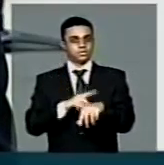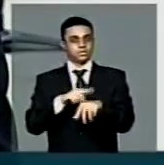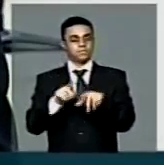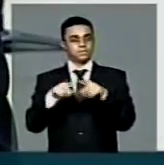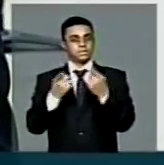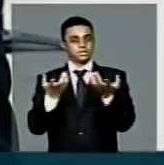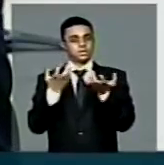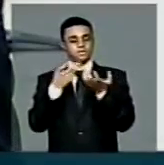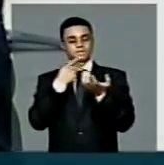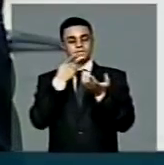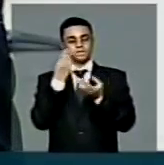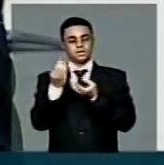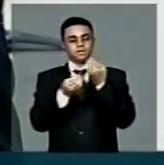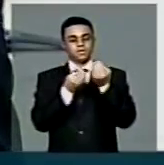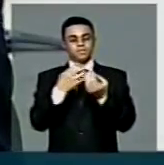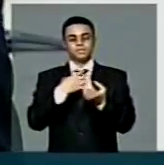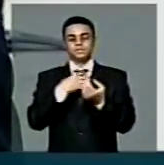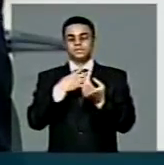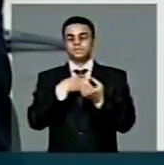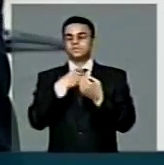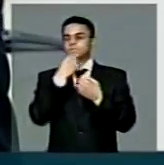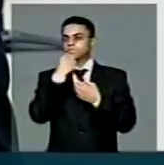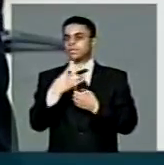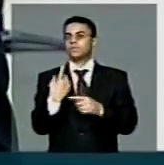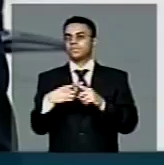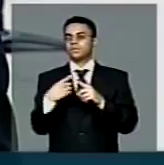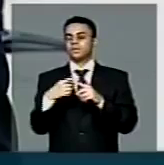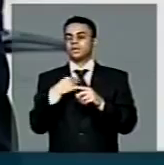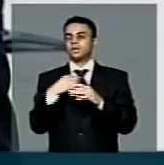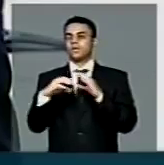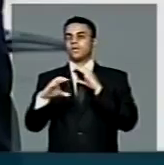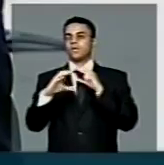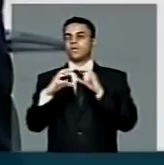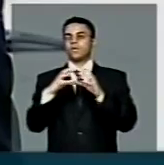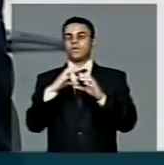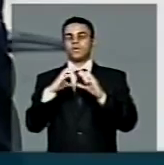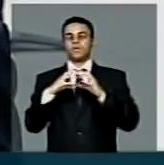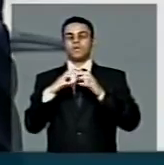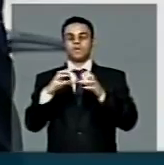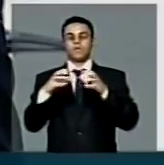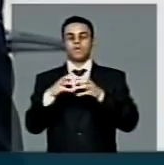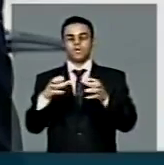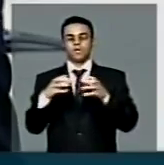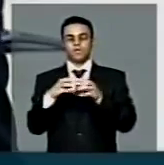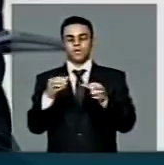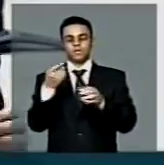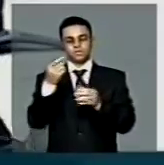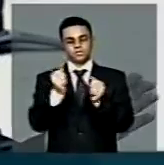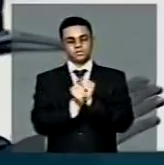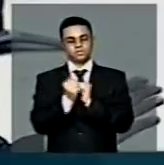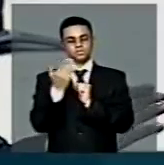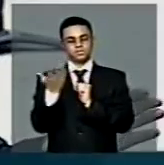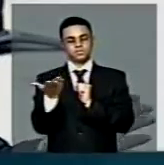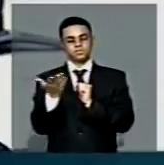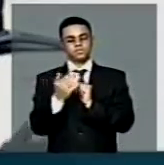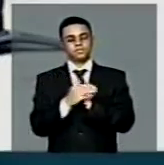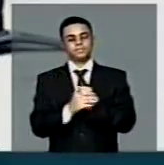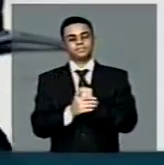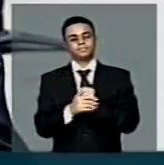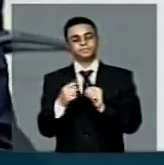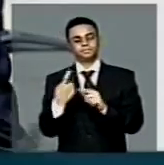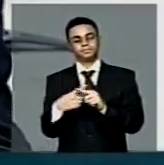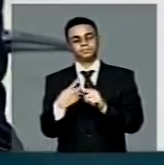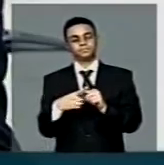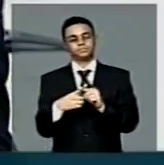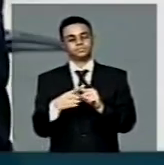alegria e do privilégio que nós temos de conviver com Vossa Excelência. E aqui, se Vossa Excelência for um craque no